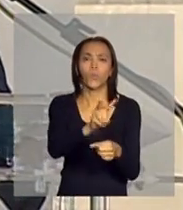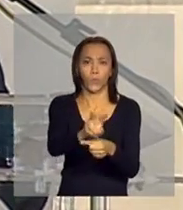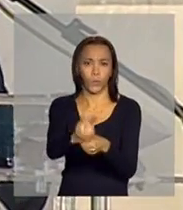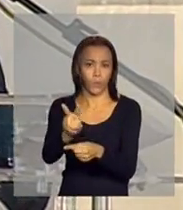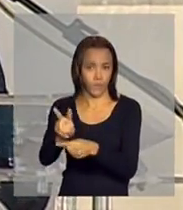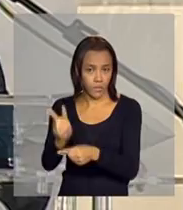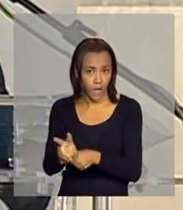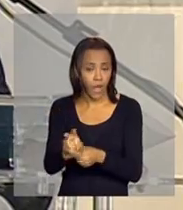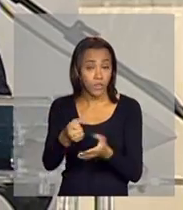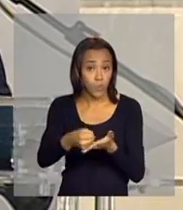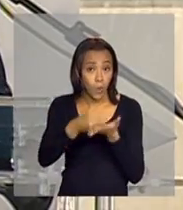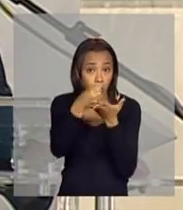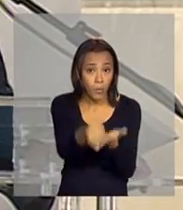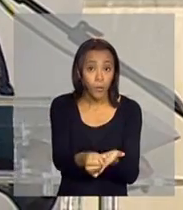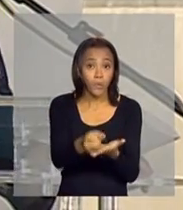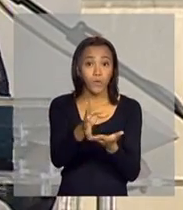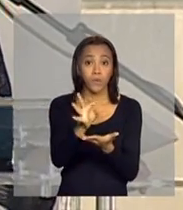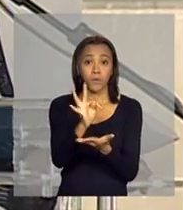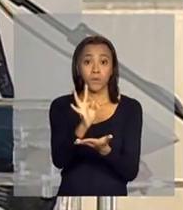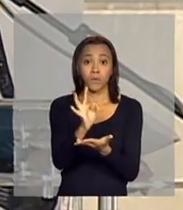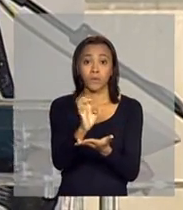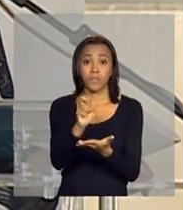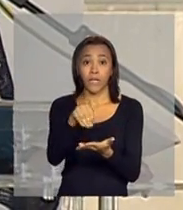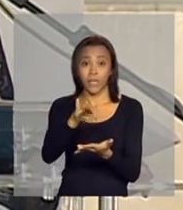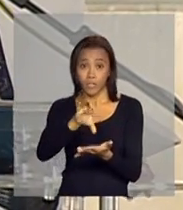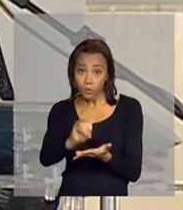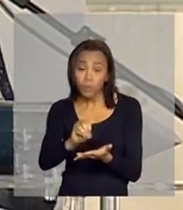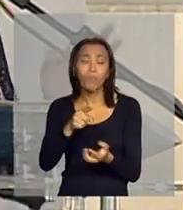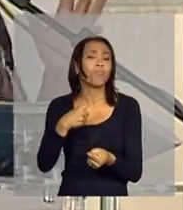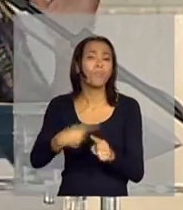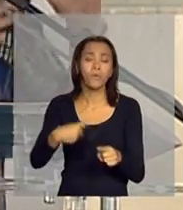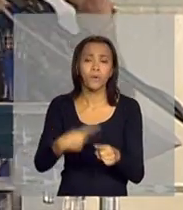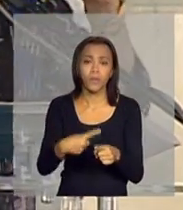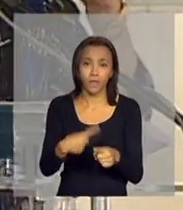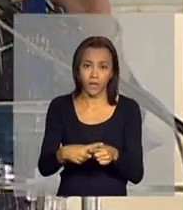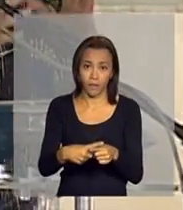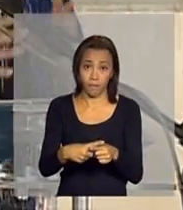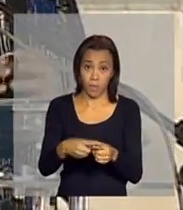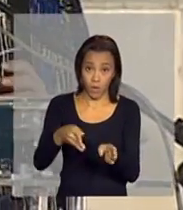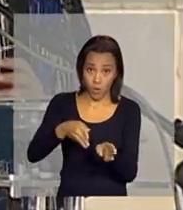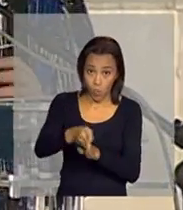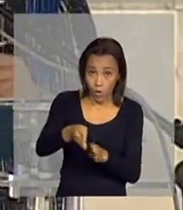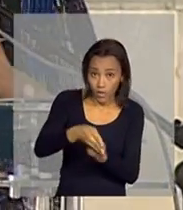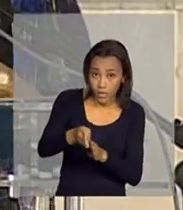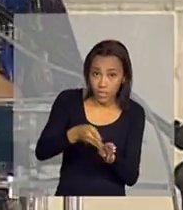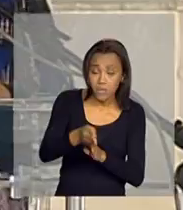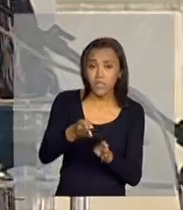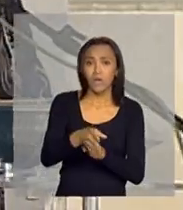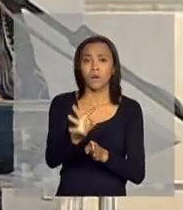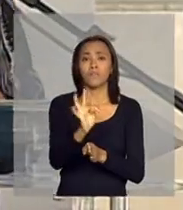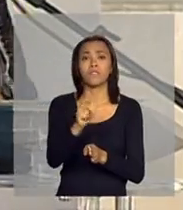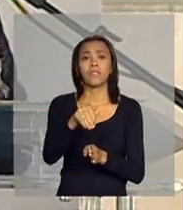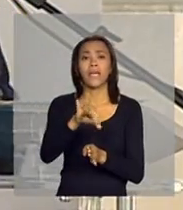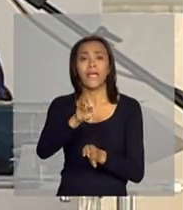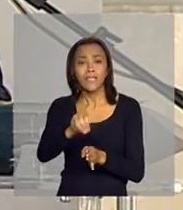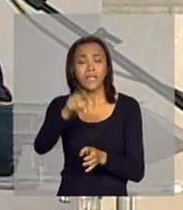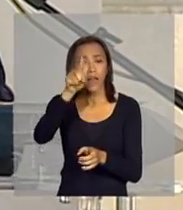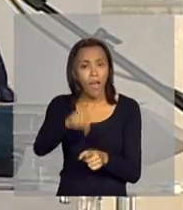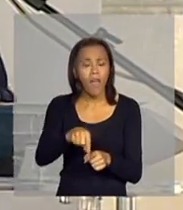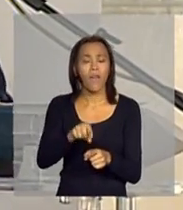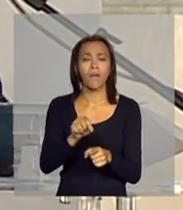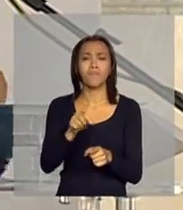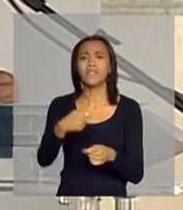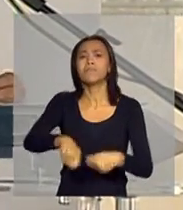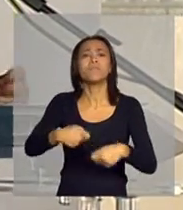da assistência técnica, porque a assistência técnica é um desdobramento,